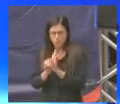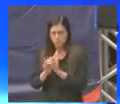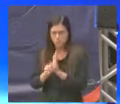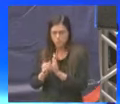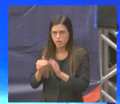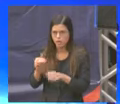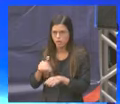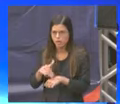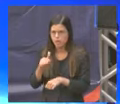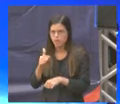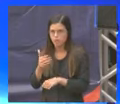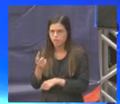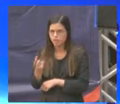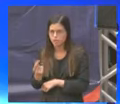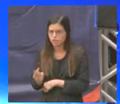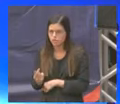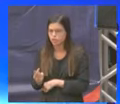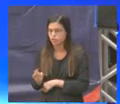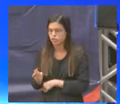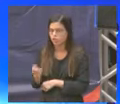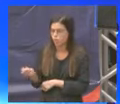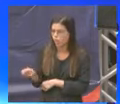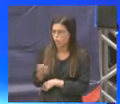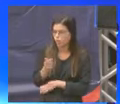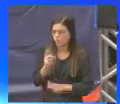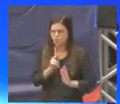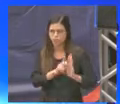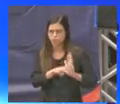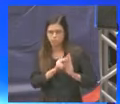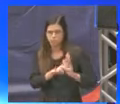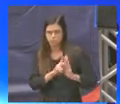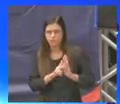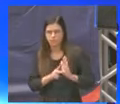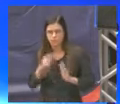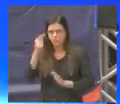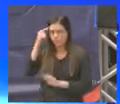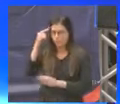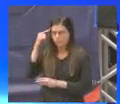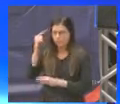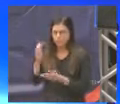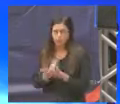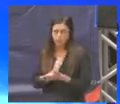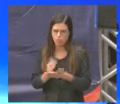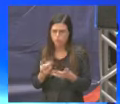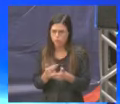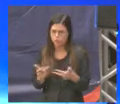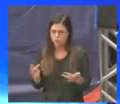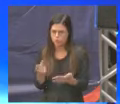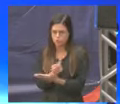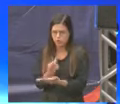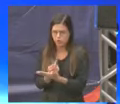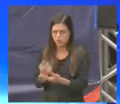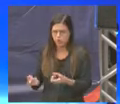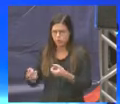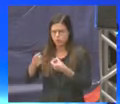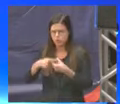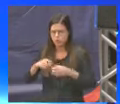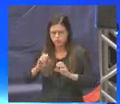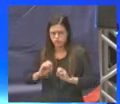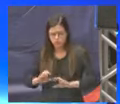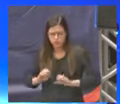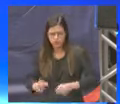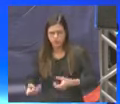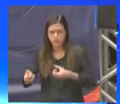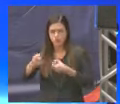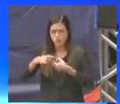mais dinheiro do que projeto. E aí você pensa, não, tem alguma coisa errada. E aí a gente volta na educação, a gente volta